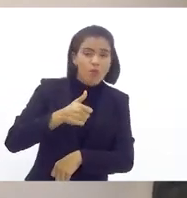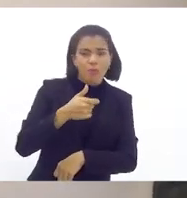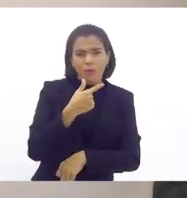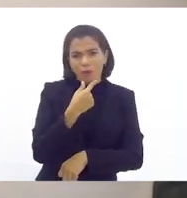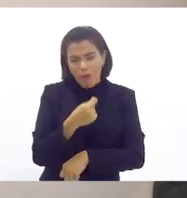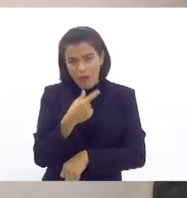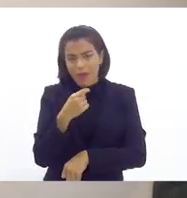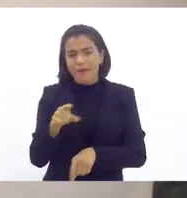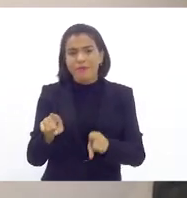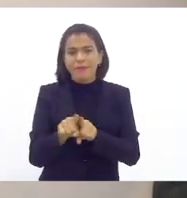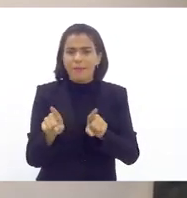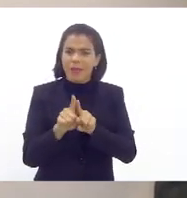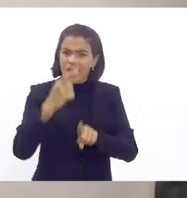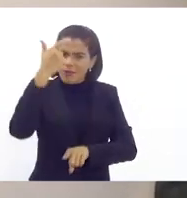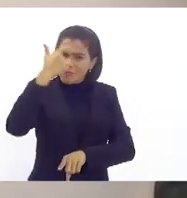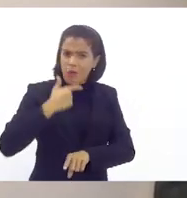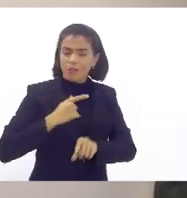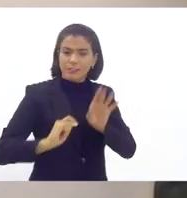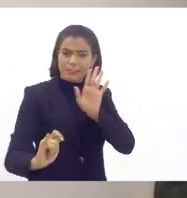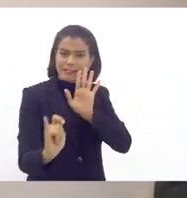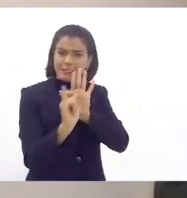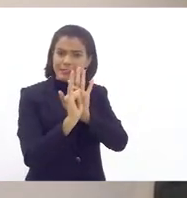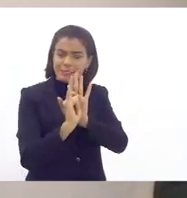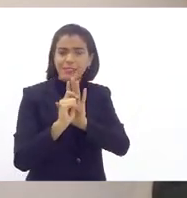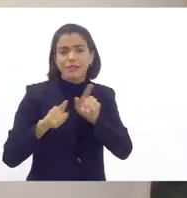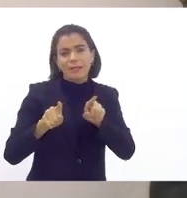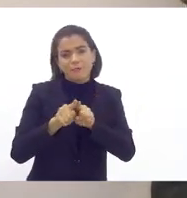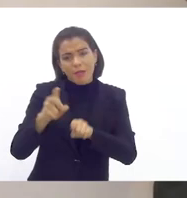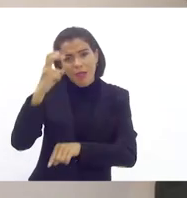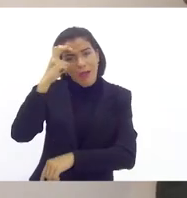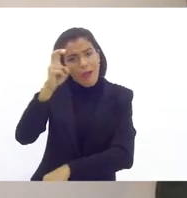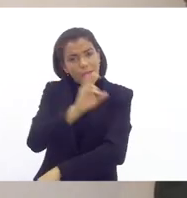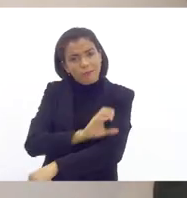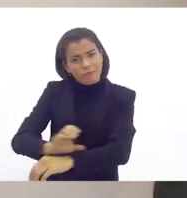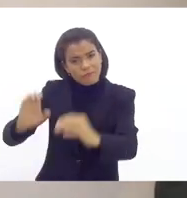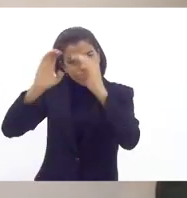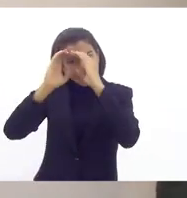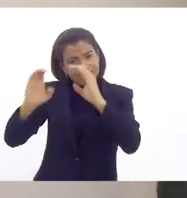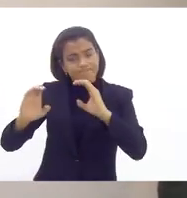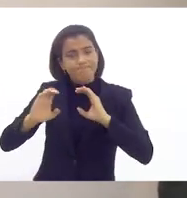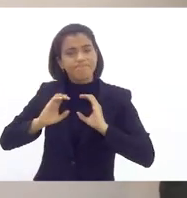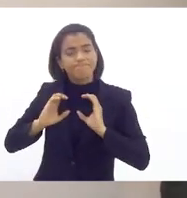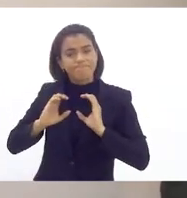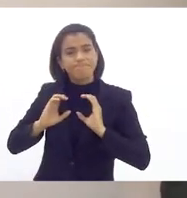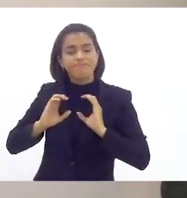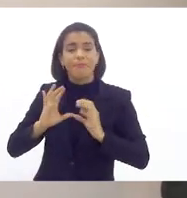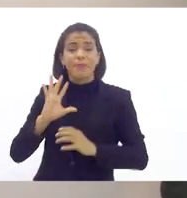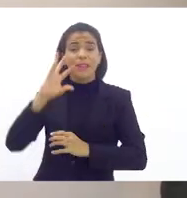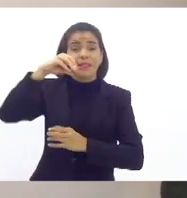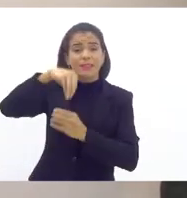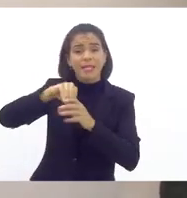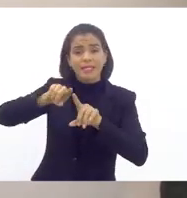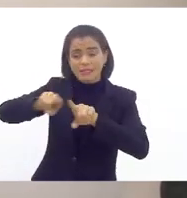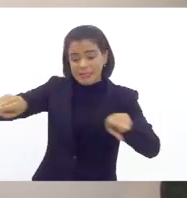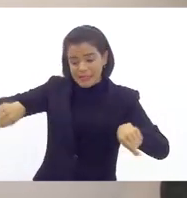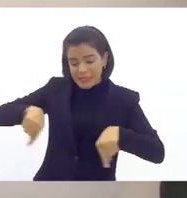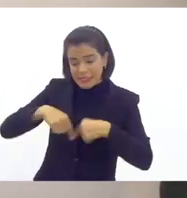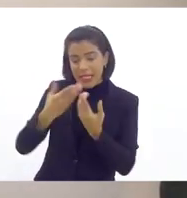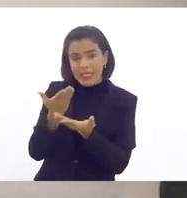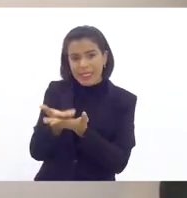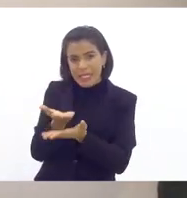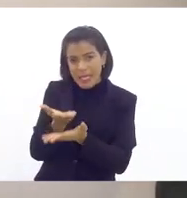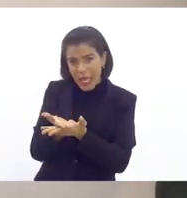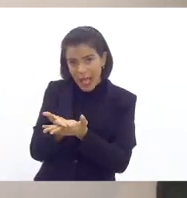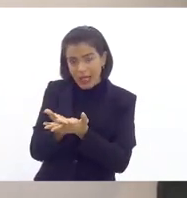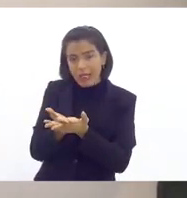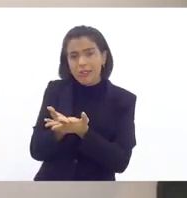que a nossa identidade e que a nossa cultura ela seja respeitada dentro da sala de aula, na